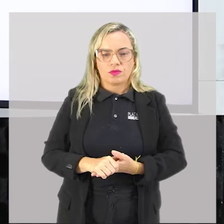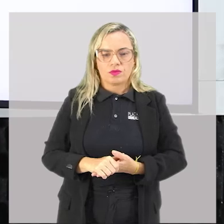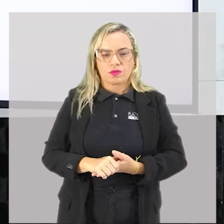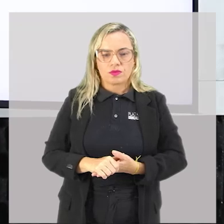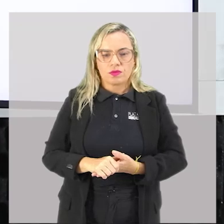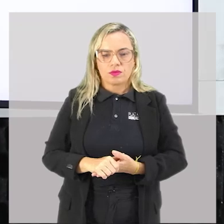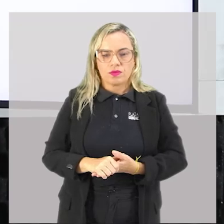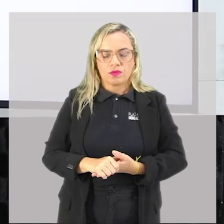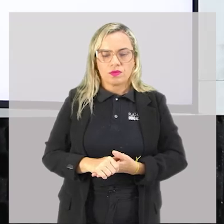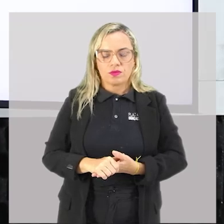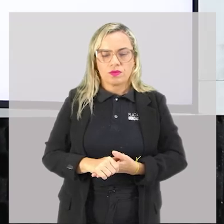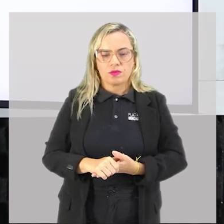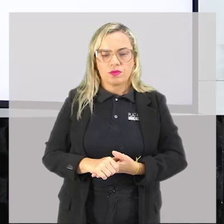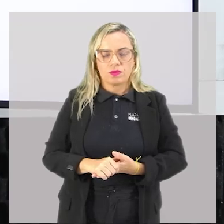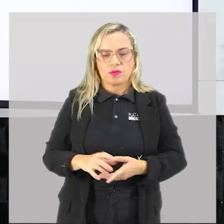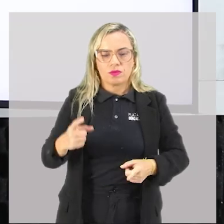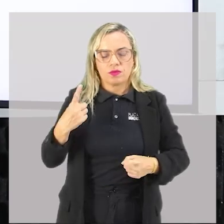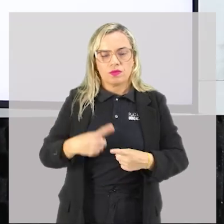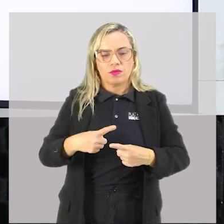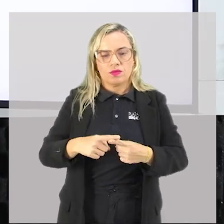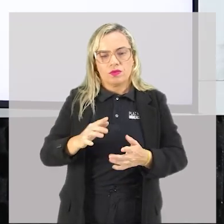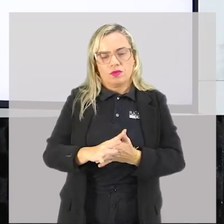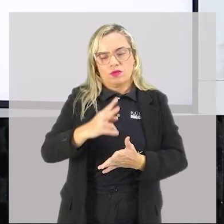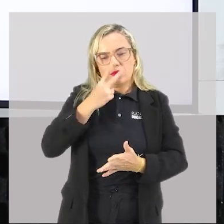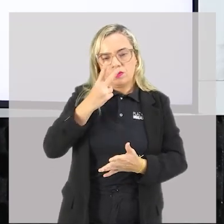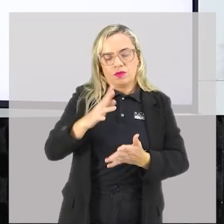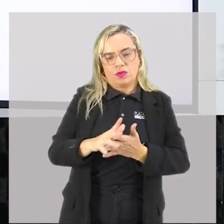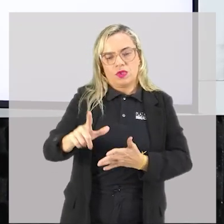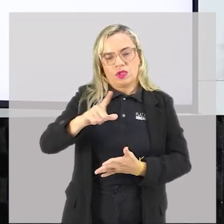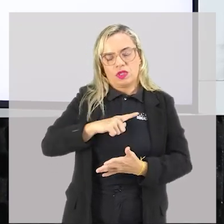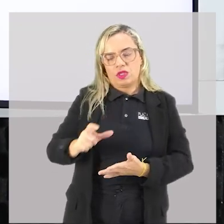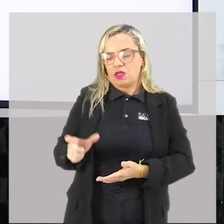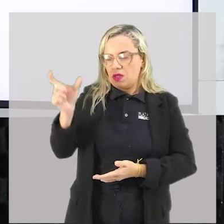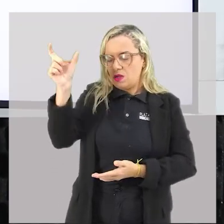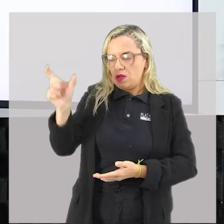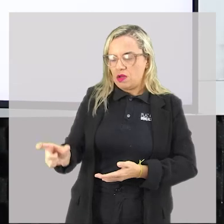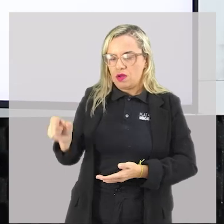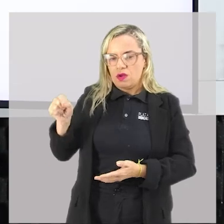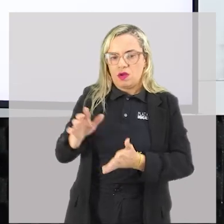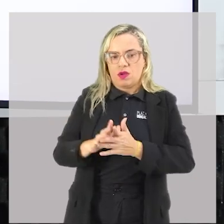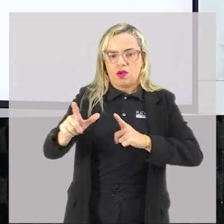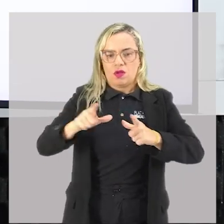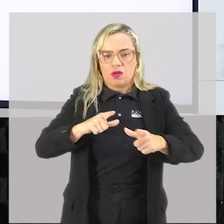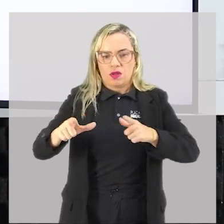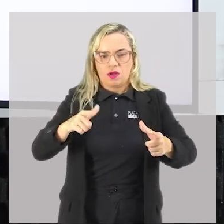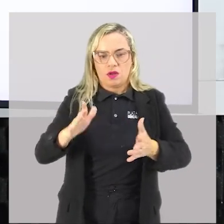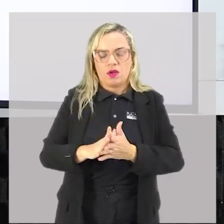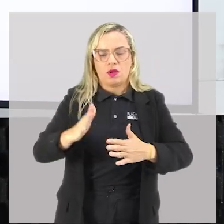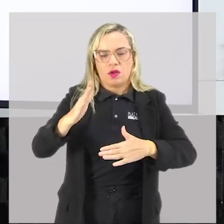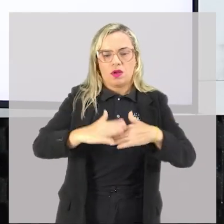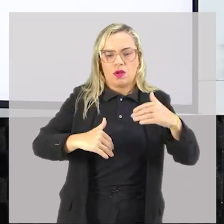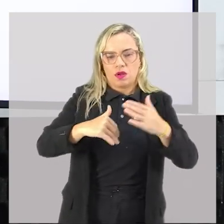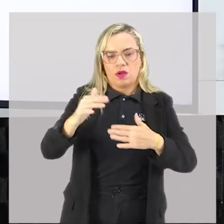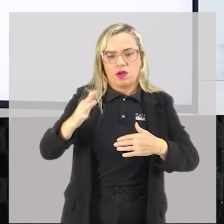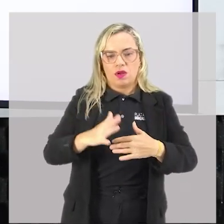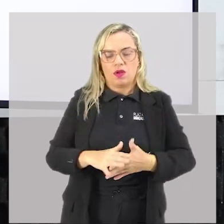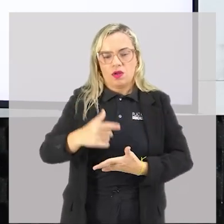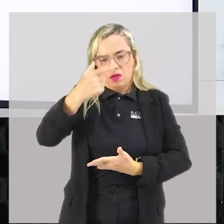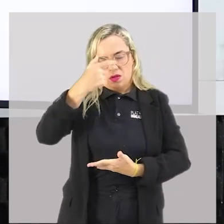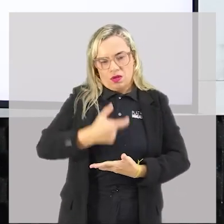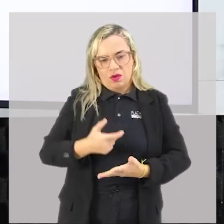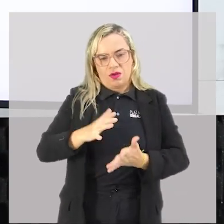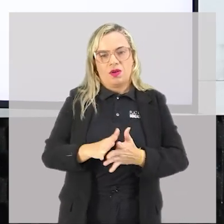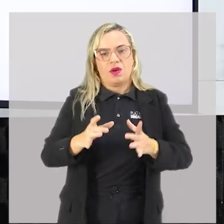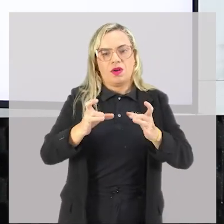this position? Então, por que você acha que você tem o perfil para essa vaga? Né? Então, é você vender e se